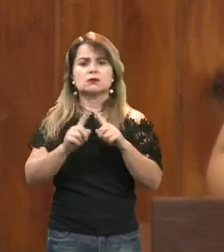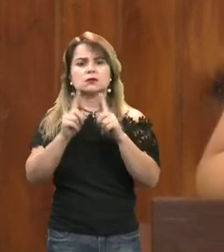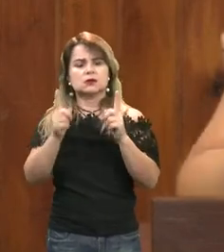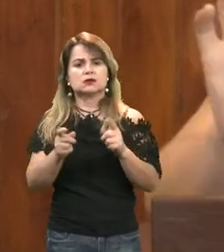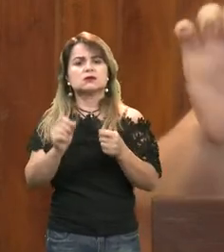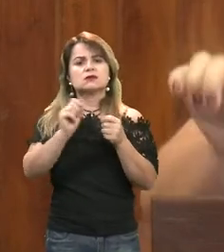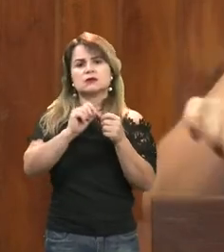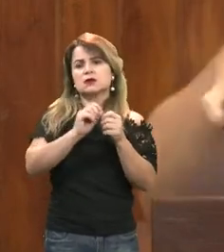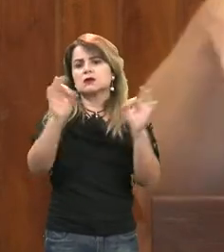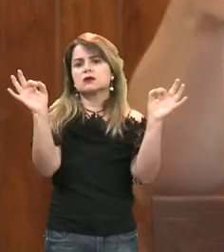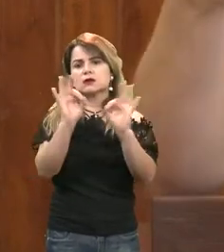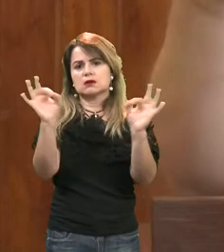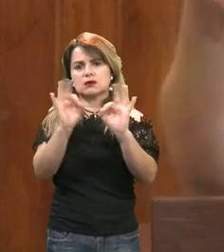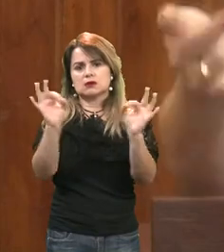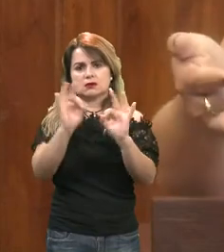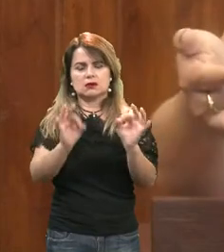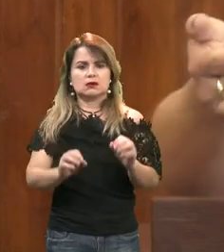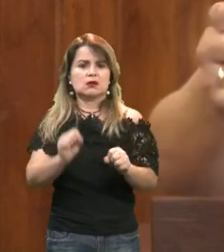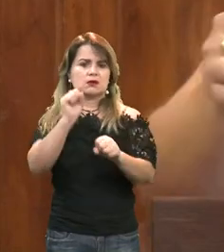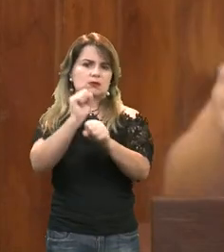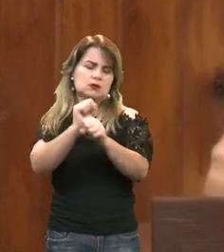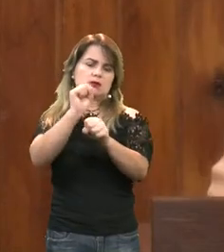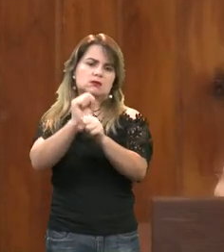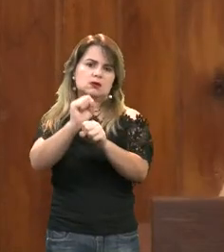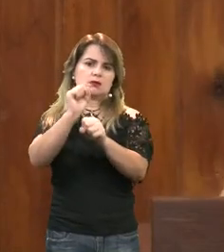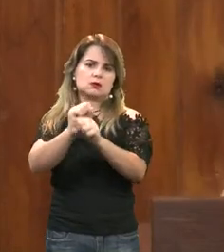nada. Sempre esperamos do outro.